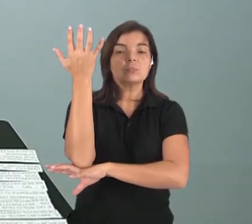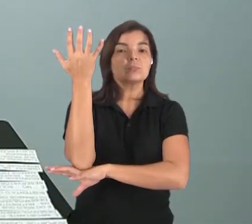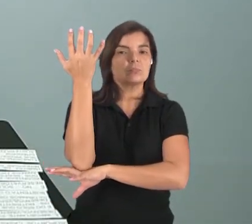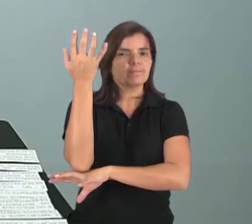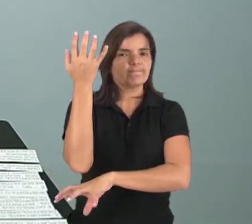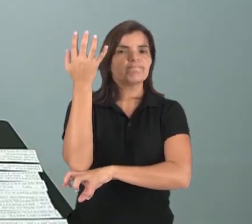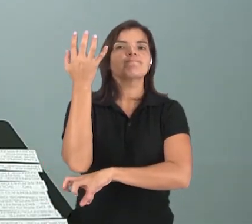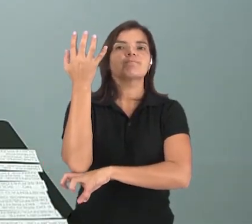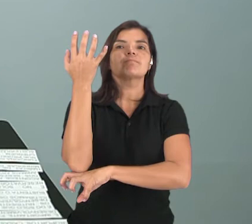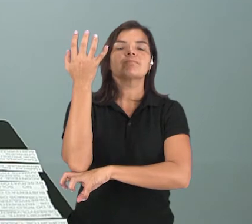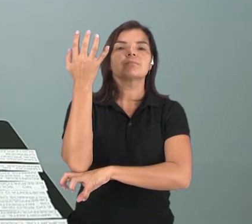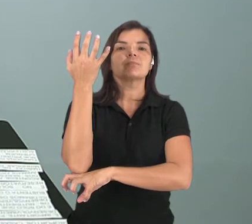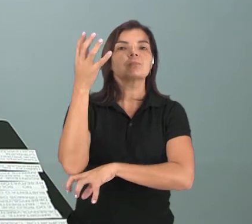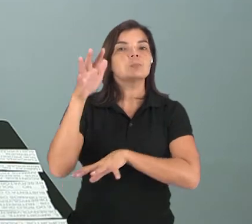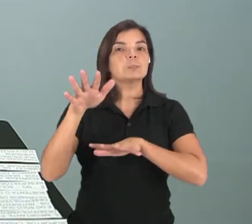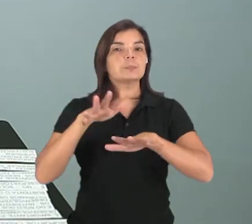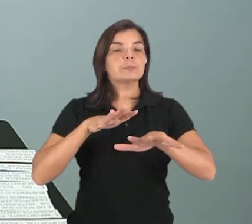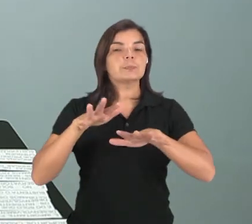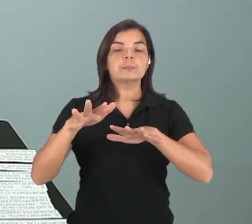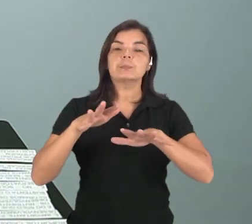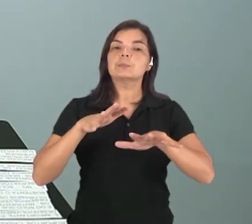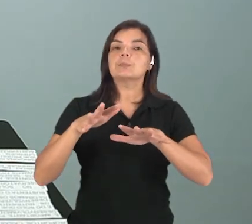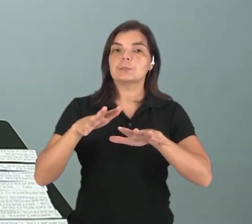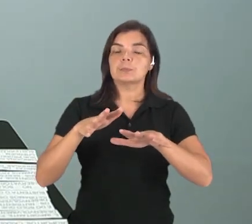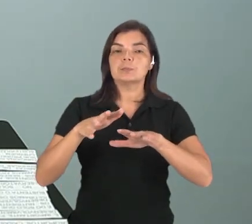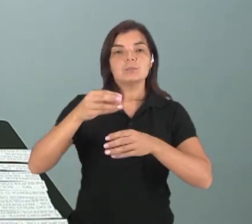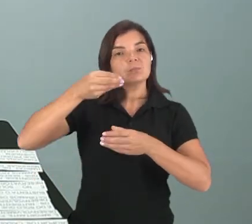se movendo, né, elas vão